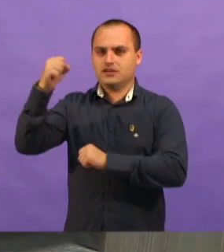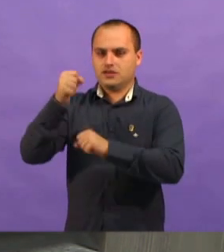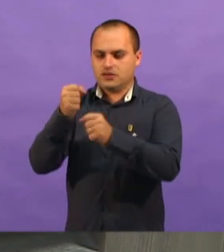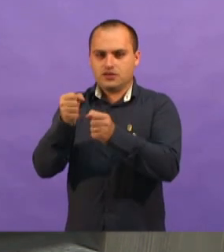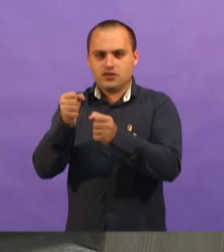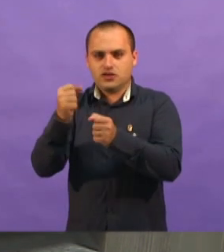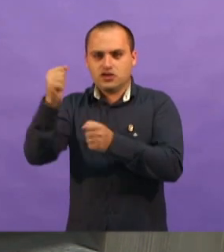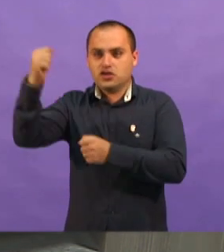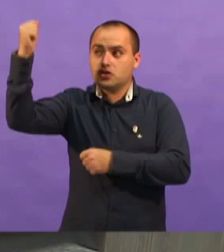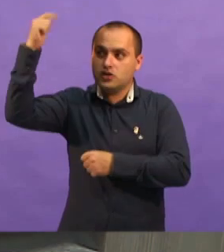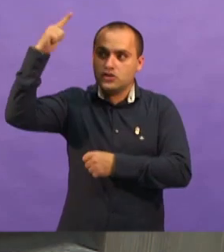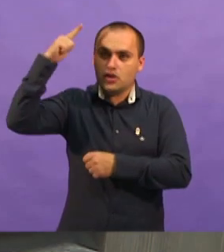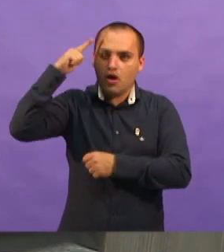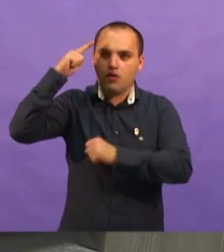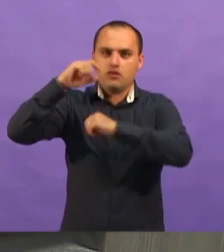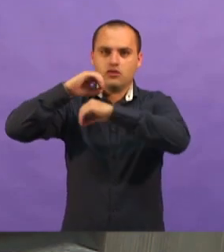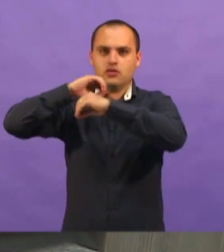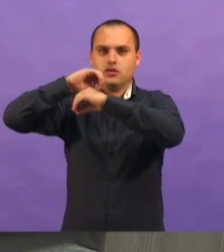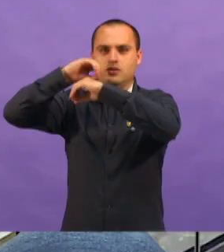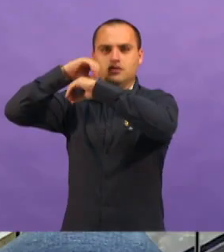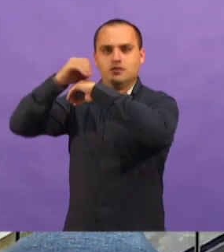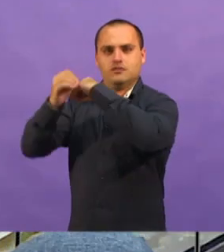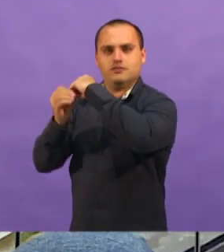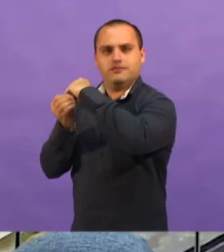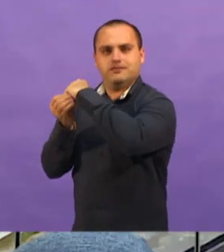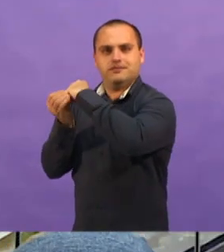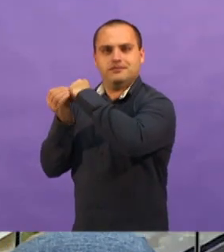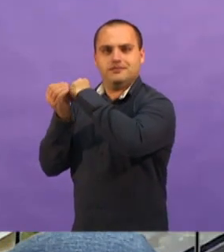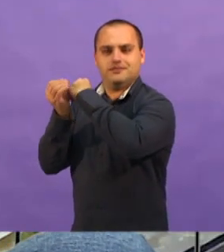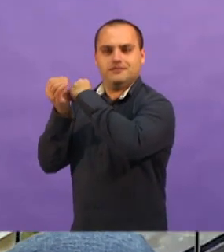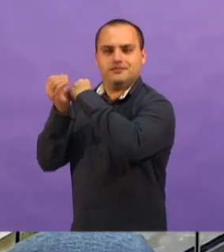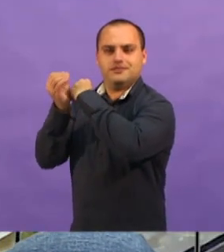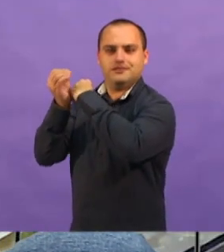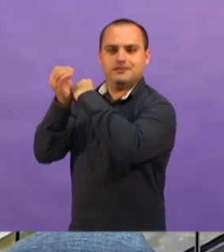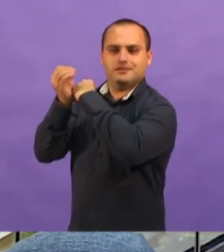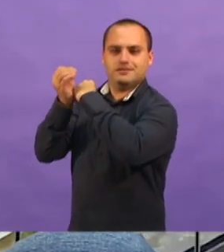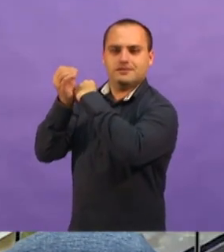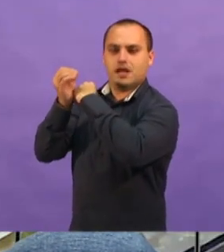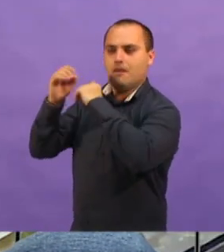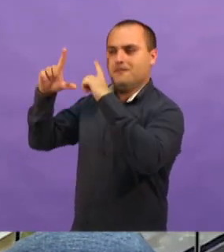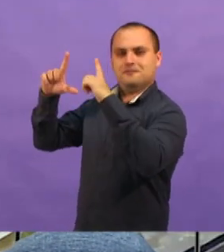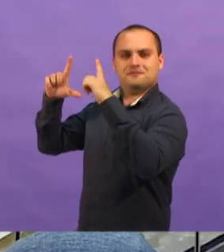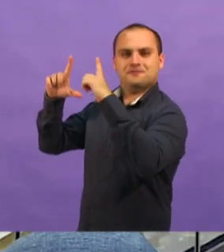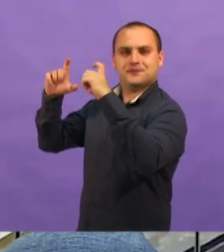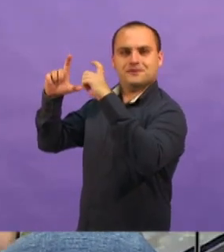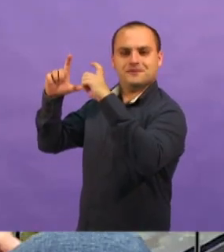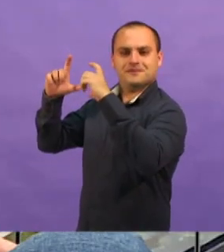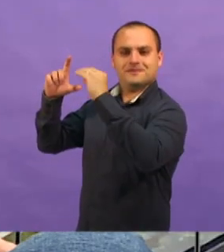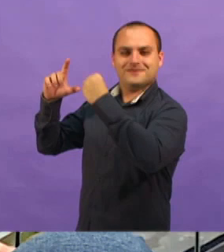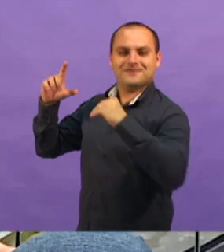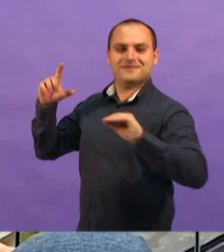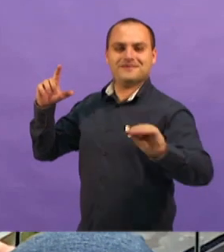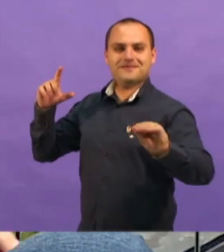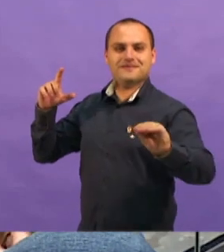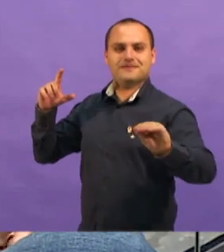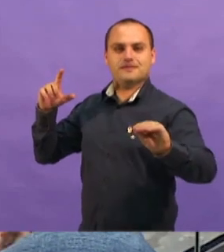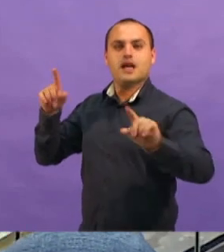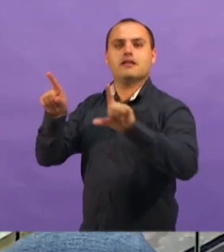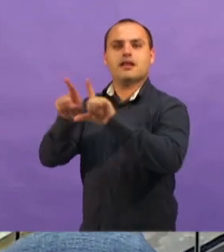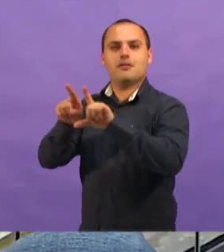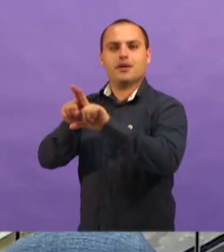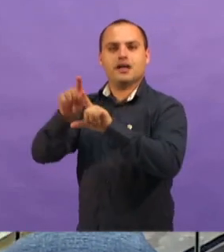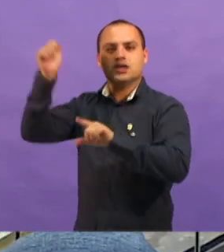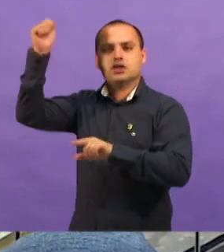do sol, ou de vida que se manifesta nas águas, né? Seja na rede de um pescador, ou